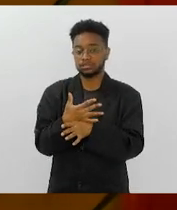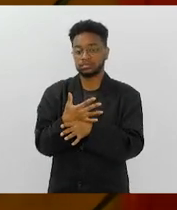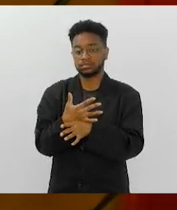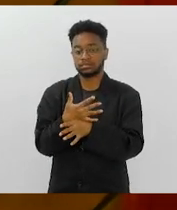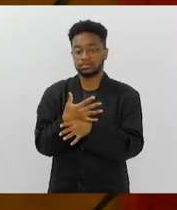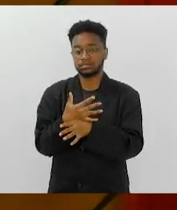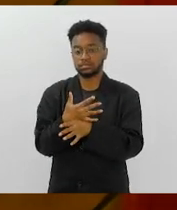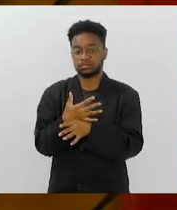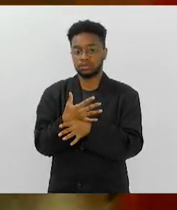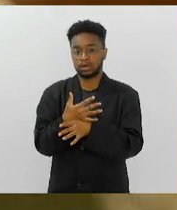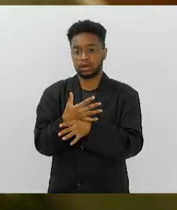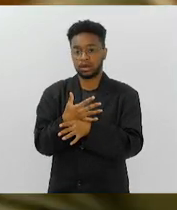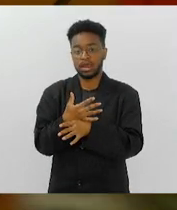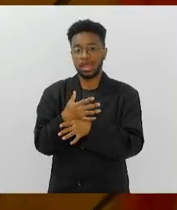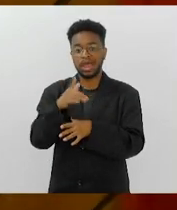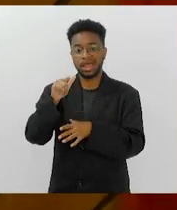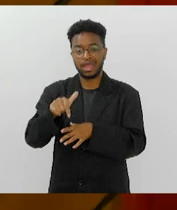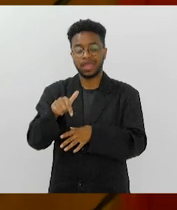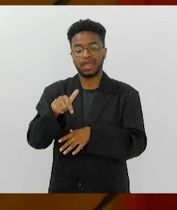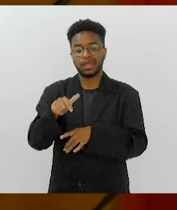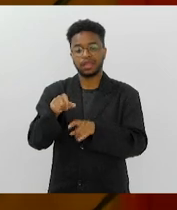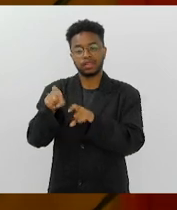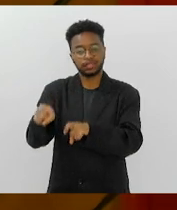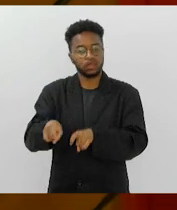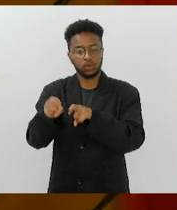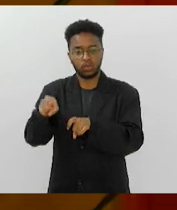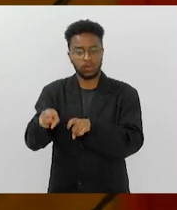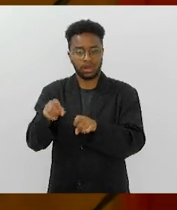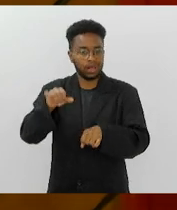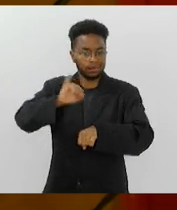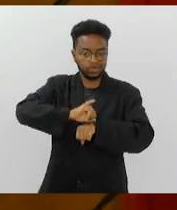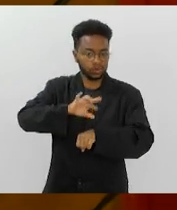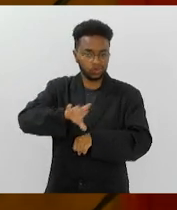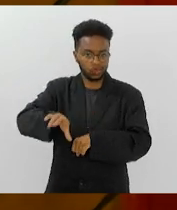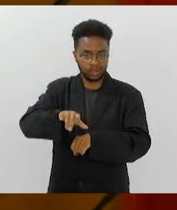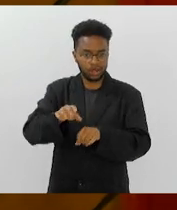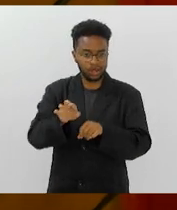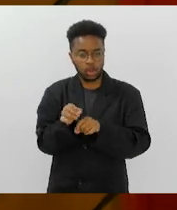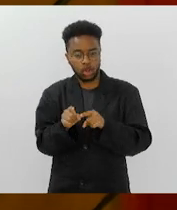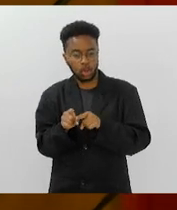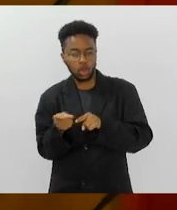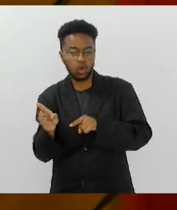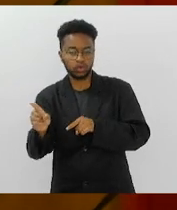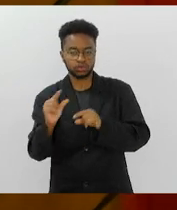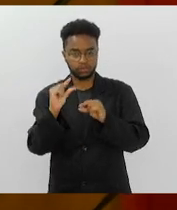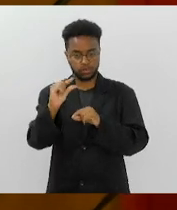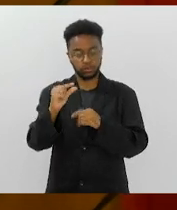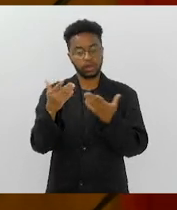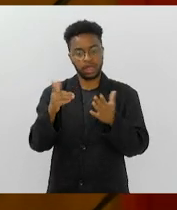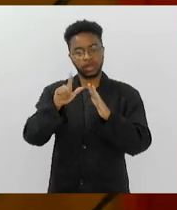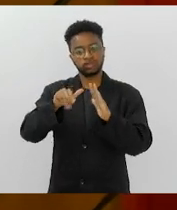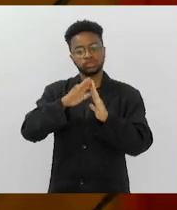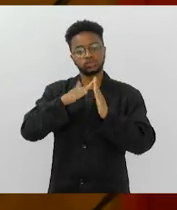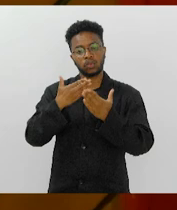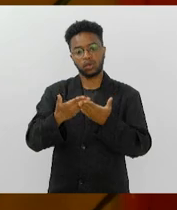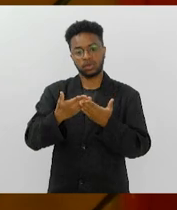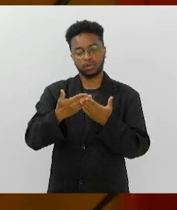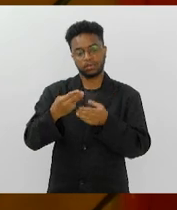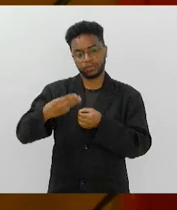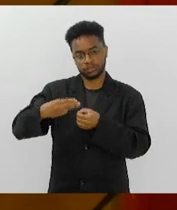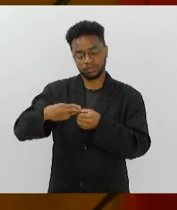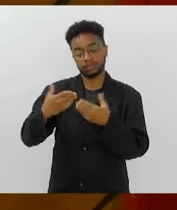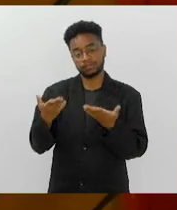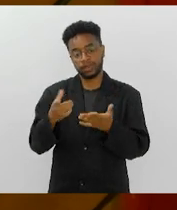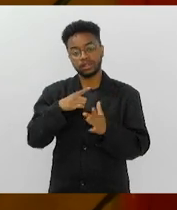alvo da ameaça é uma cidade um pouco mais do interior, não é na capital. Então, era na escola municipal. Por sorte, eu tinha o contato